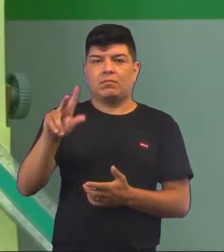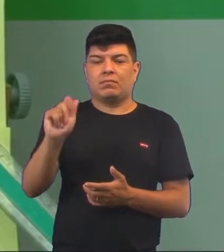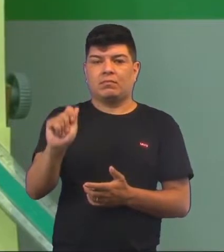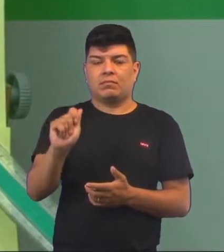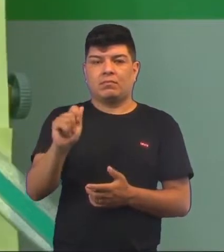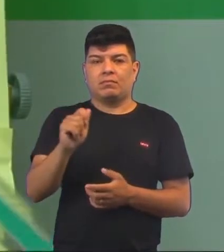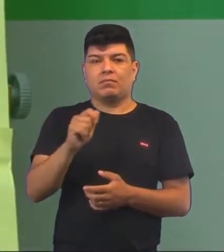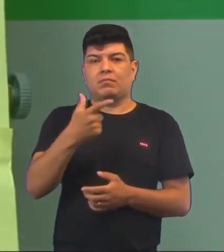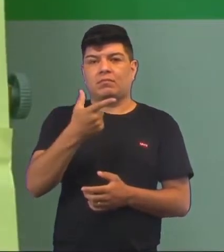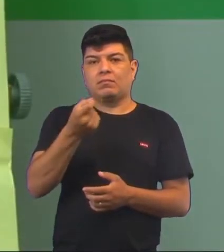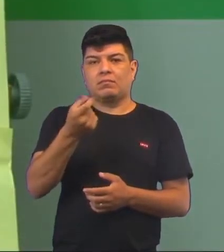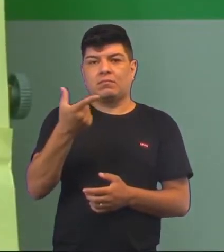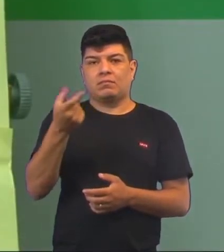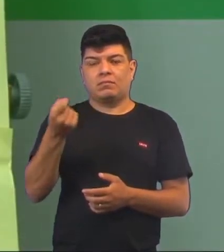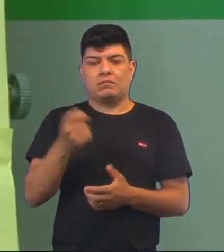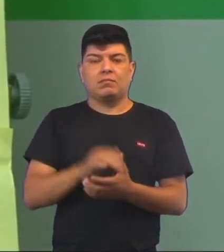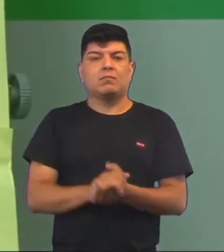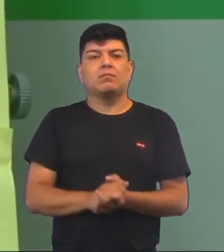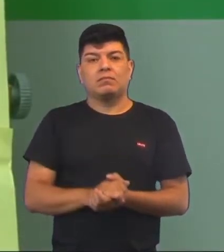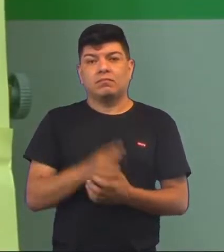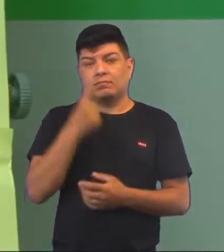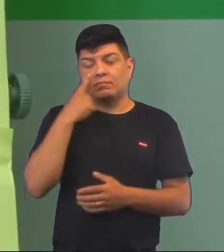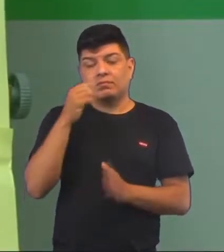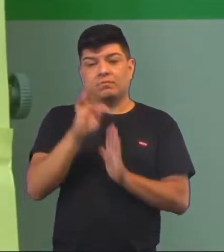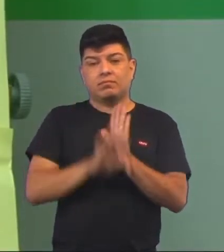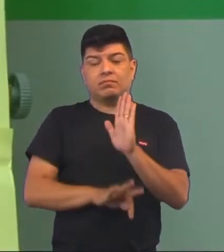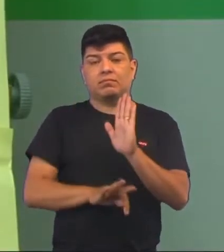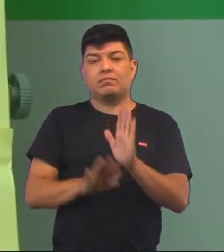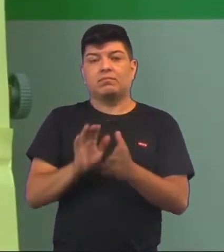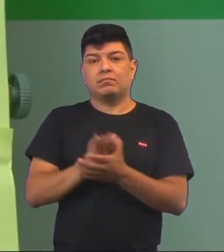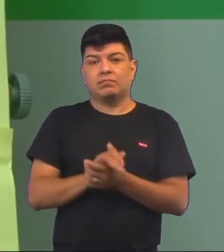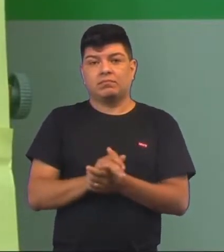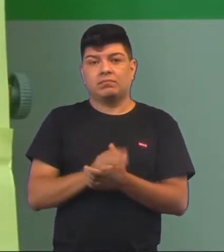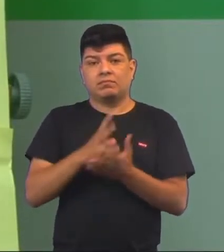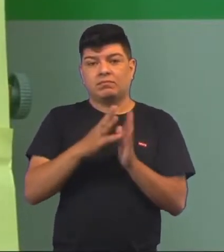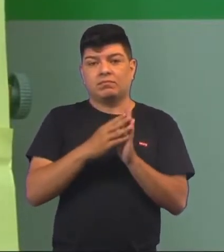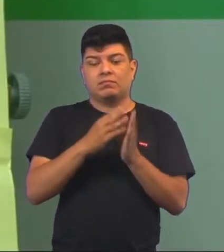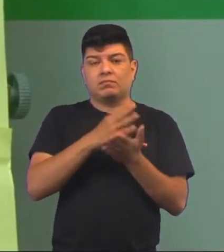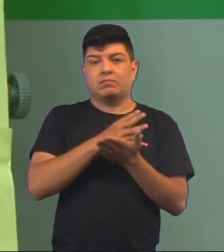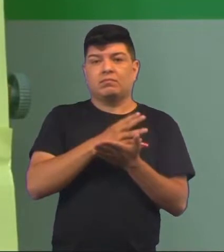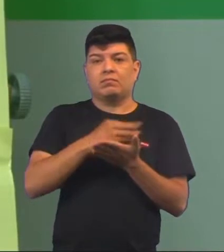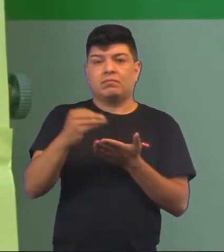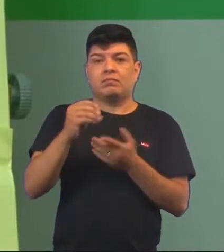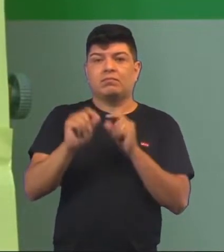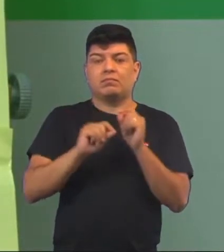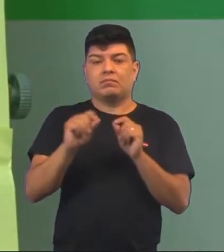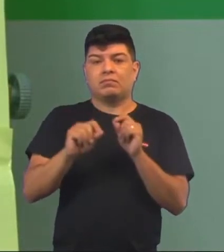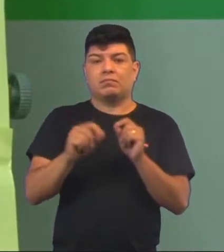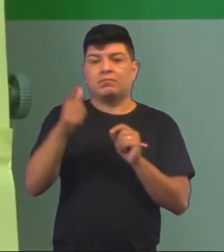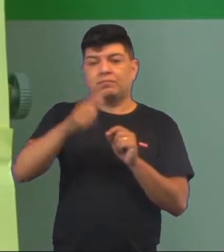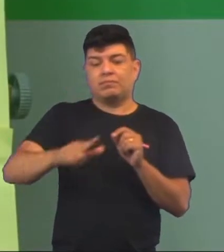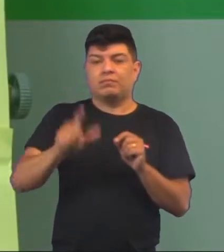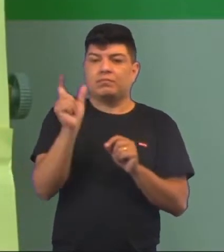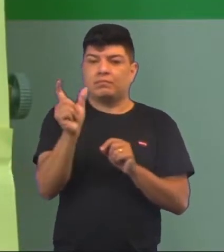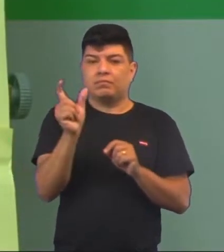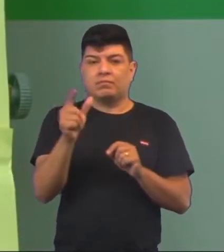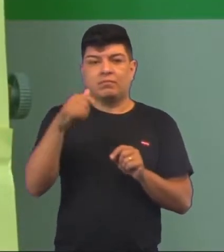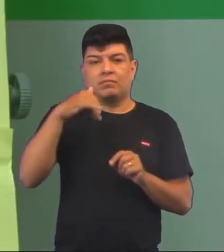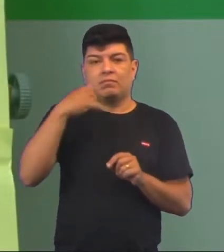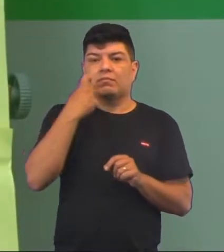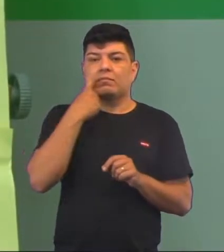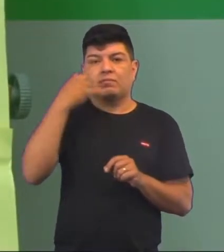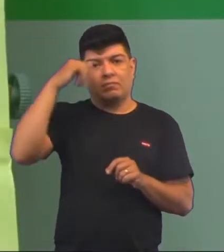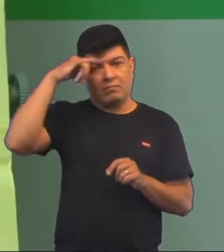8 de junho de 2002. Então, a gente vê aí no texto o seguinte: a repetição da palavra peixe-boi, que é a primeira questão aqui. Ela